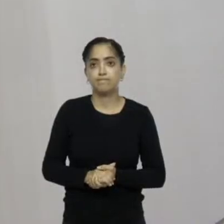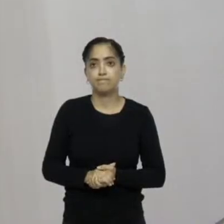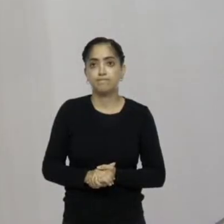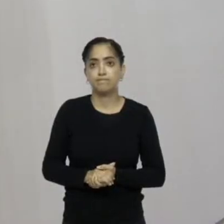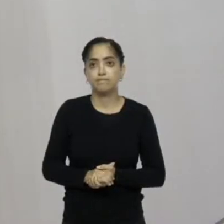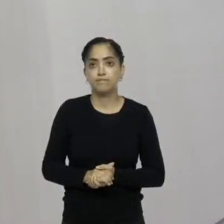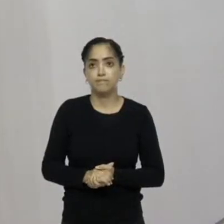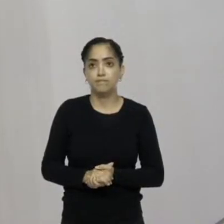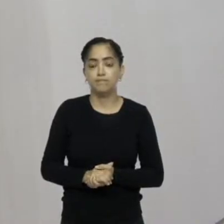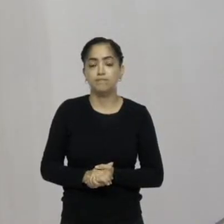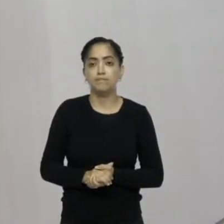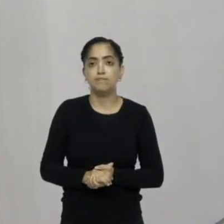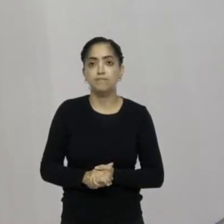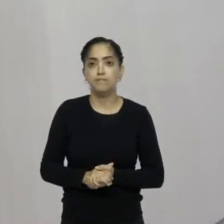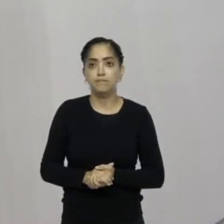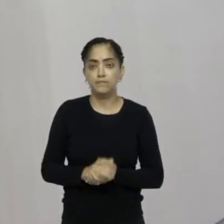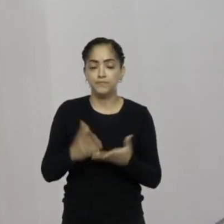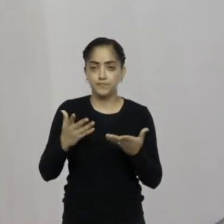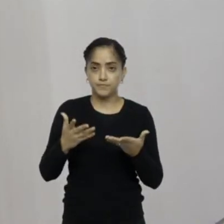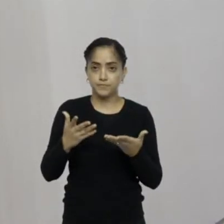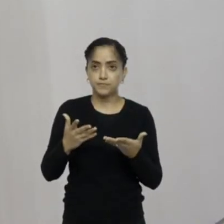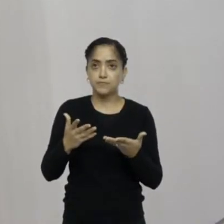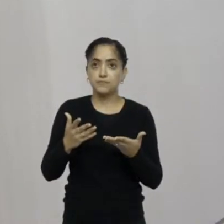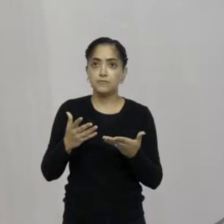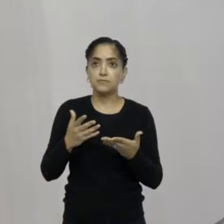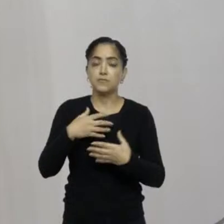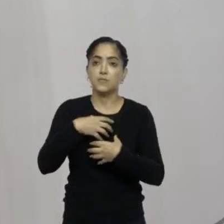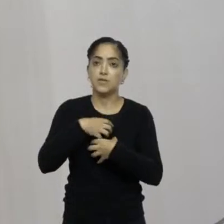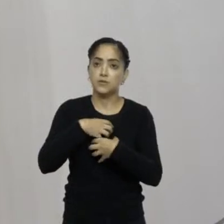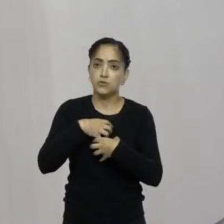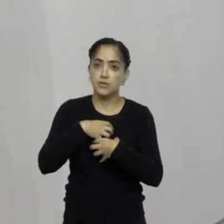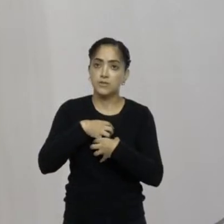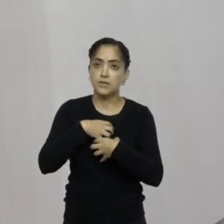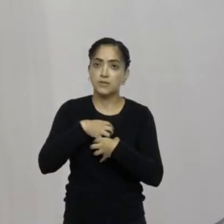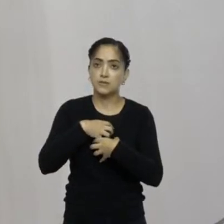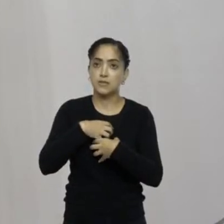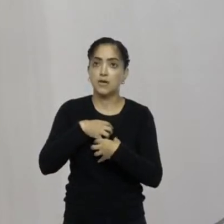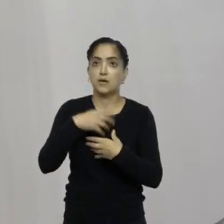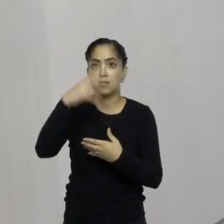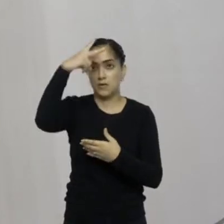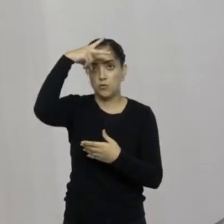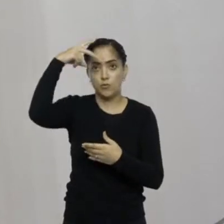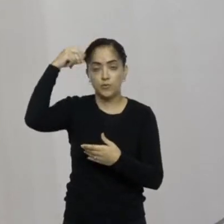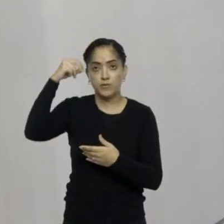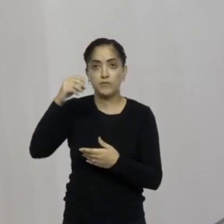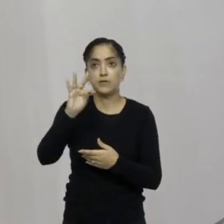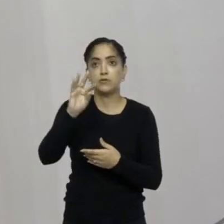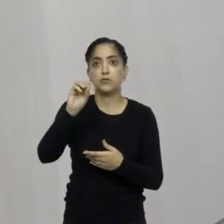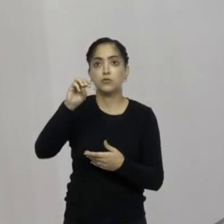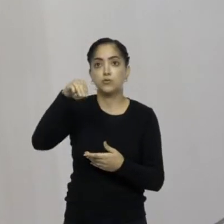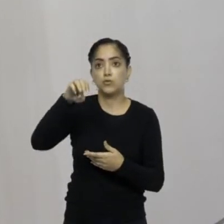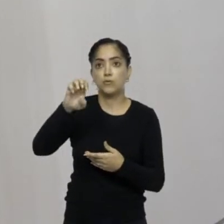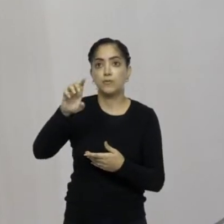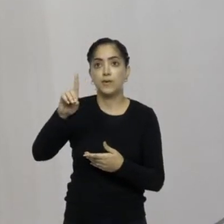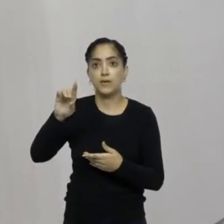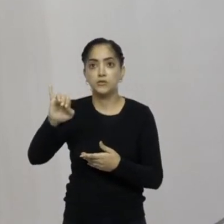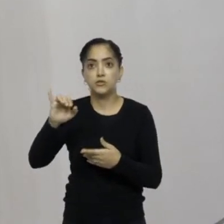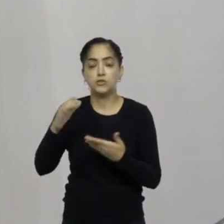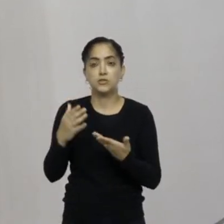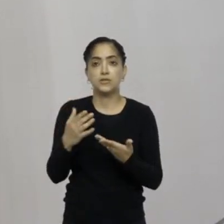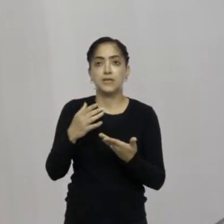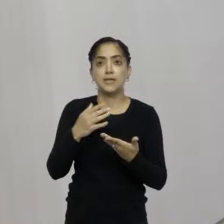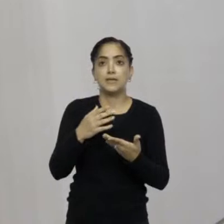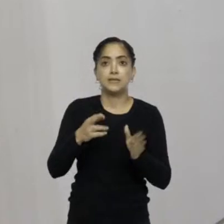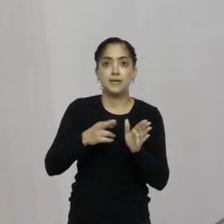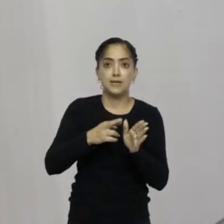Para complementar, eu queria aqui me solidarizar com o prefeito Tomé de Rio do Sul. O prefeito